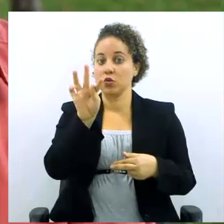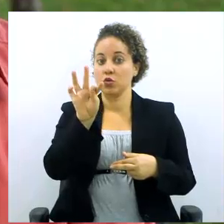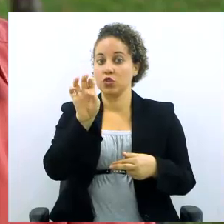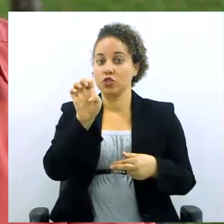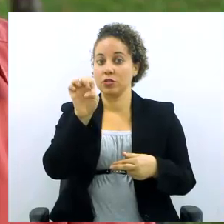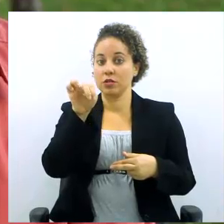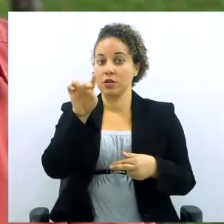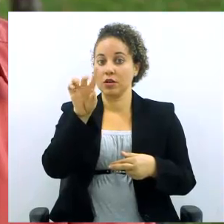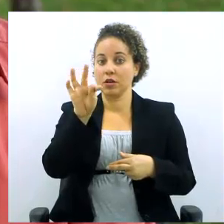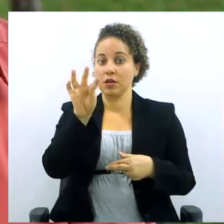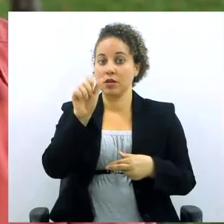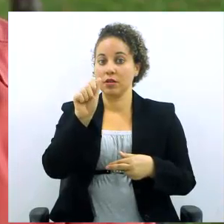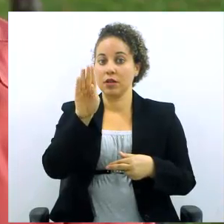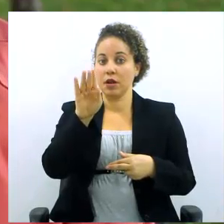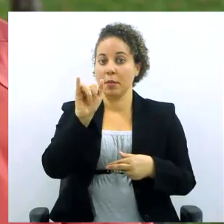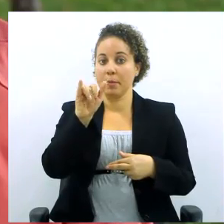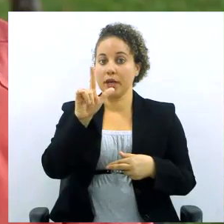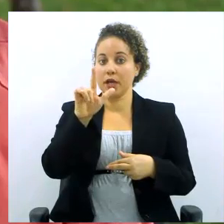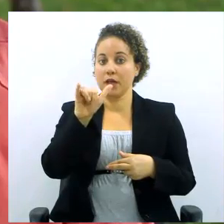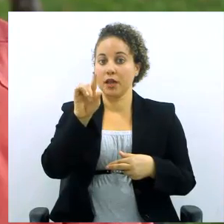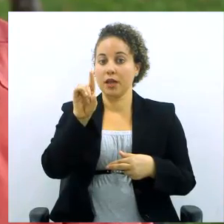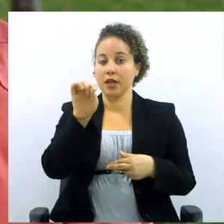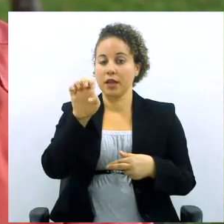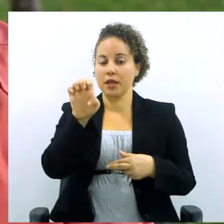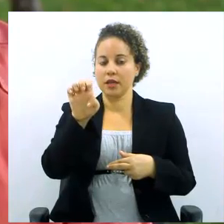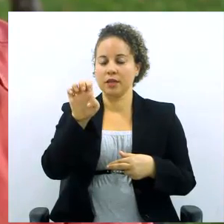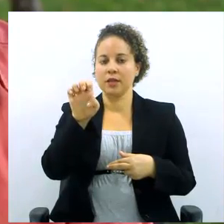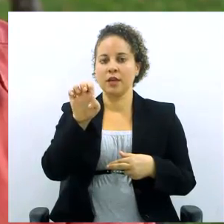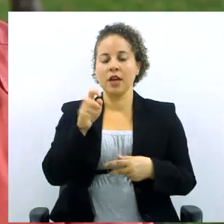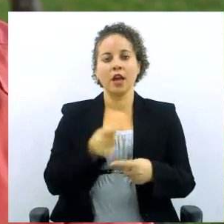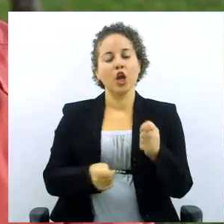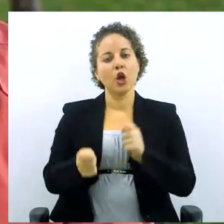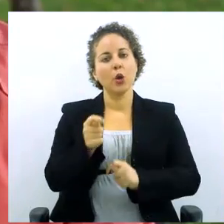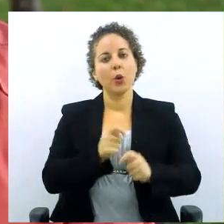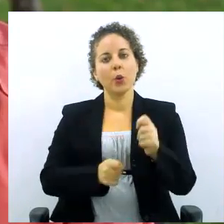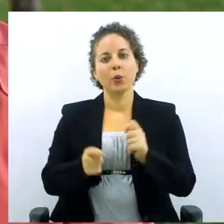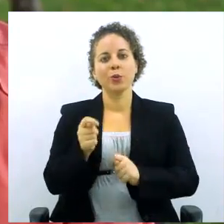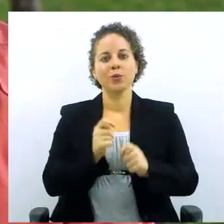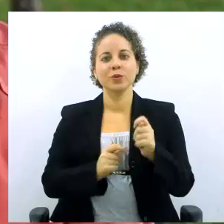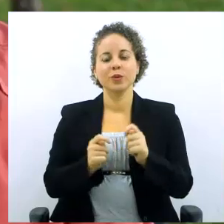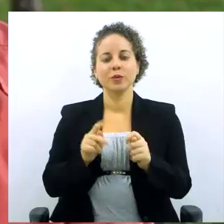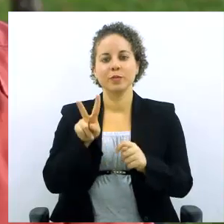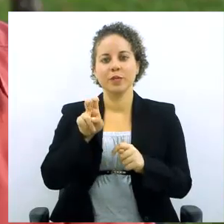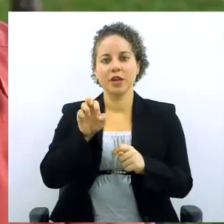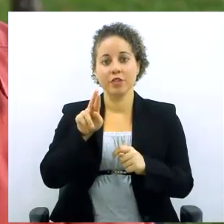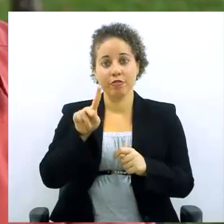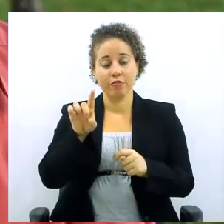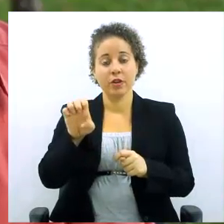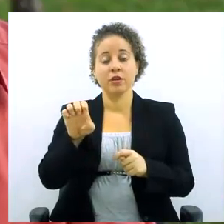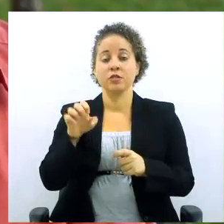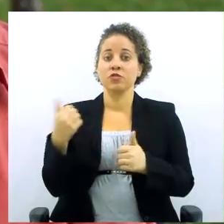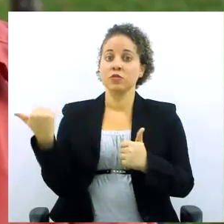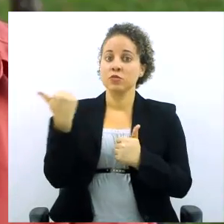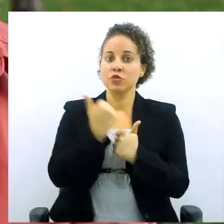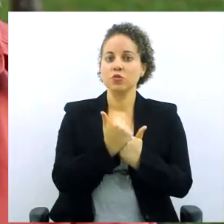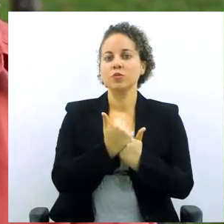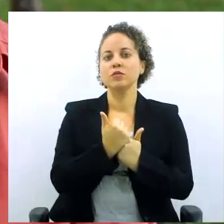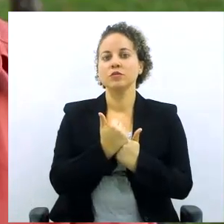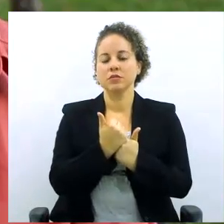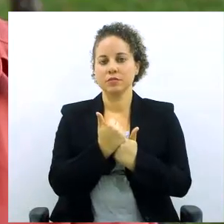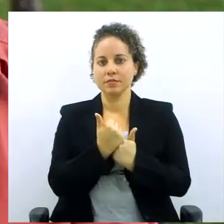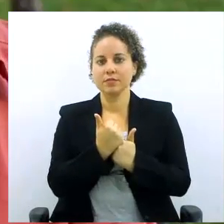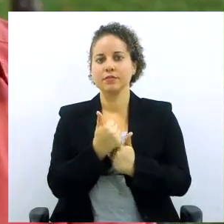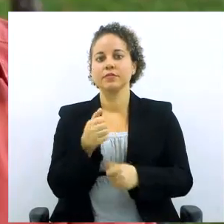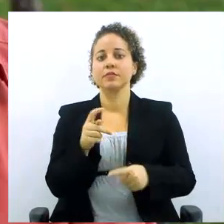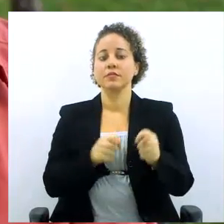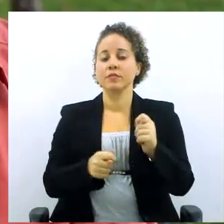porque eu diria até que a economia verde já vem sendo substituída, essa expressão, por uma economia que